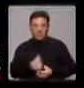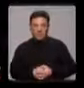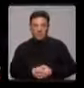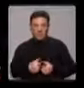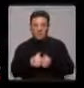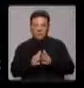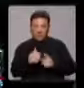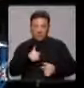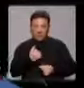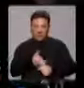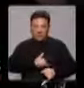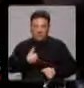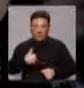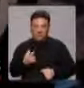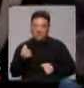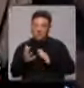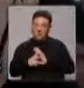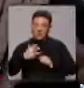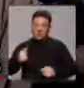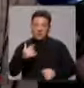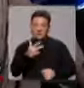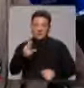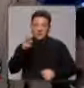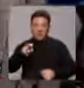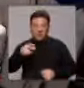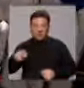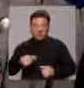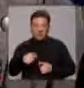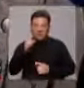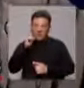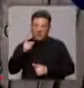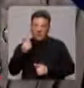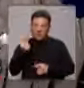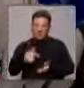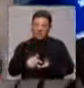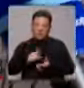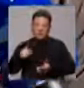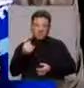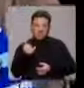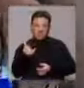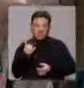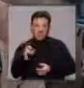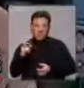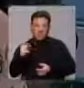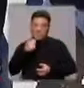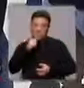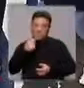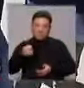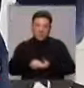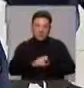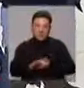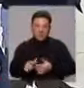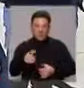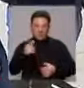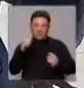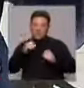Estou desempregado, roubaram-me 100 mil euros. Eram vencidos em 20 de outubro e ainda não me pagaram nada. Nunca ninguém